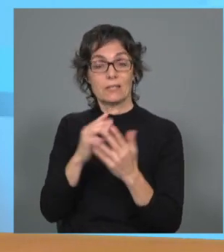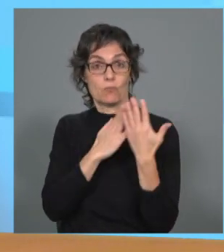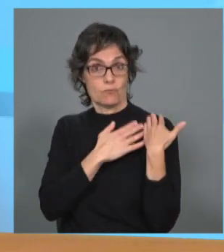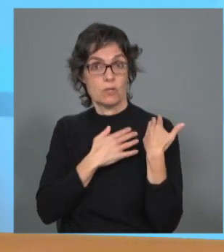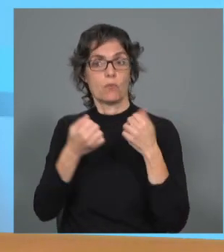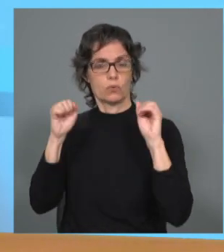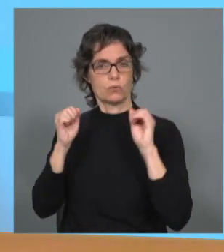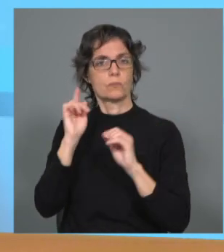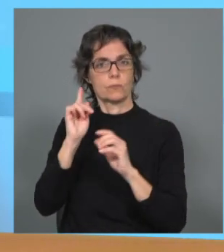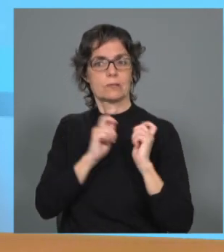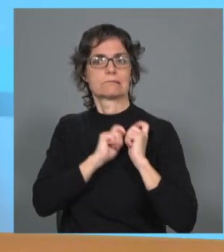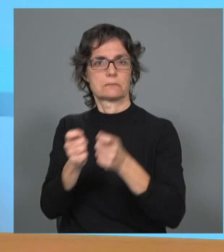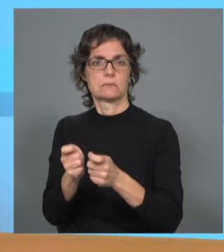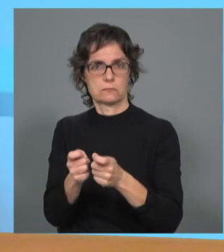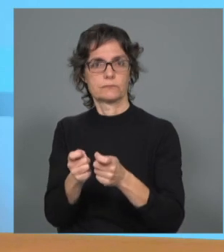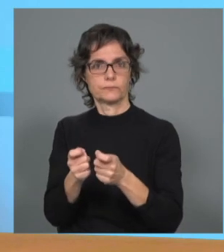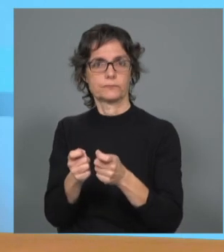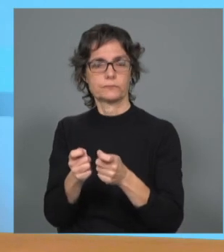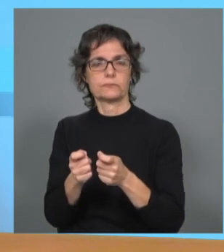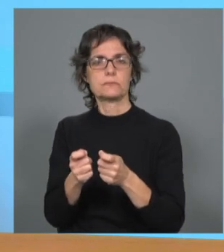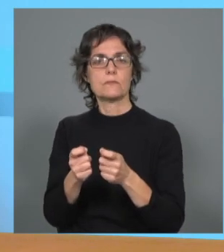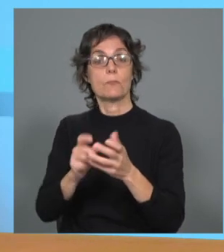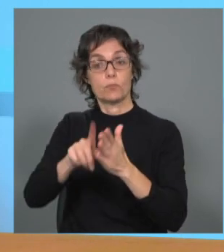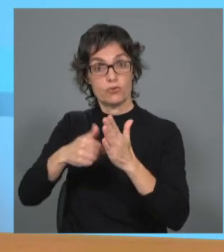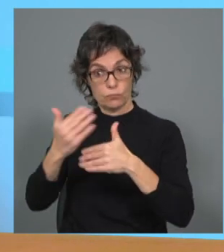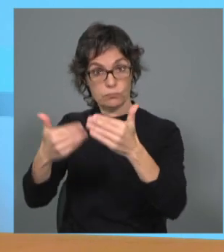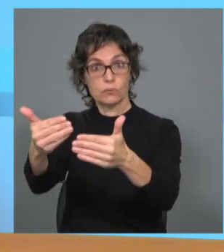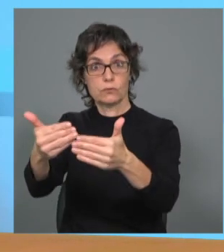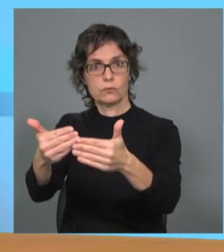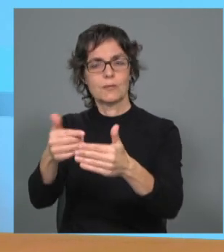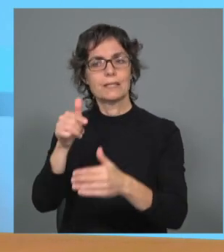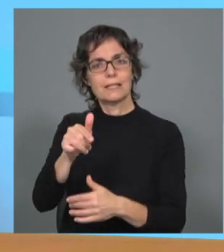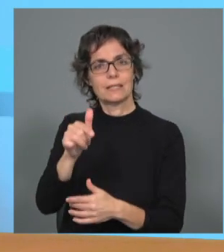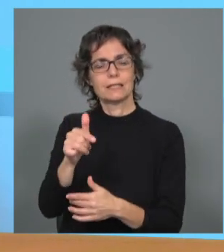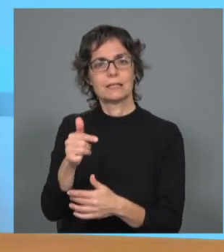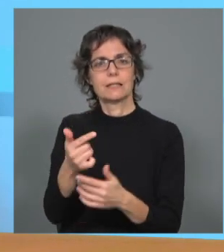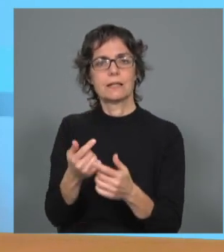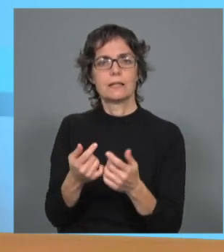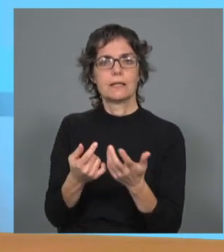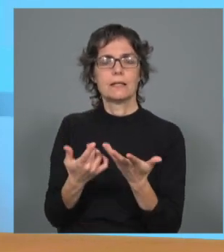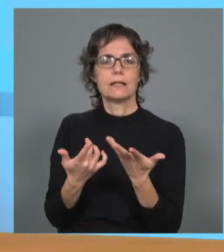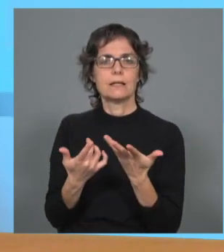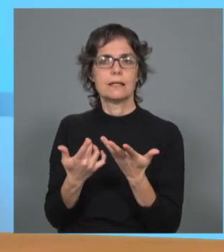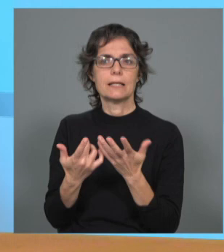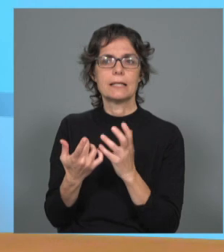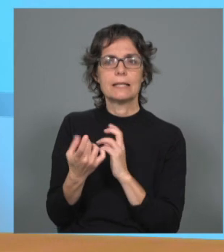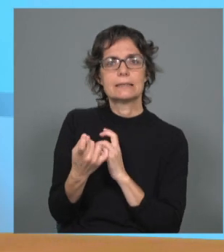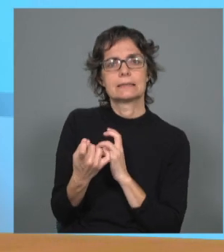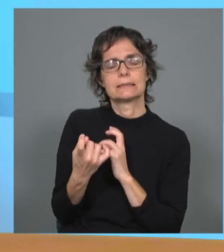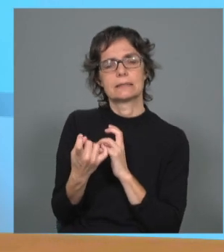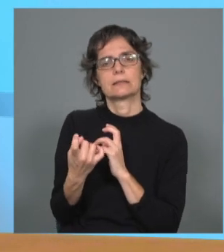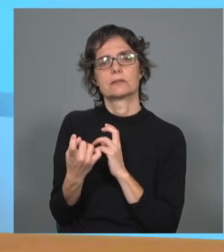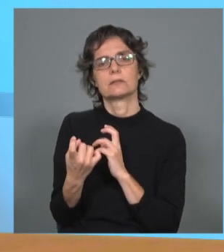autonomia para implementar esses projetos, de facto falta sempre a confiança adicional e eu, como, enfim,